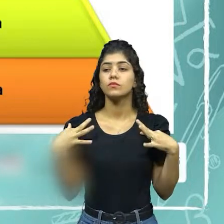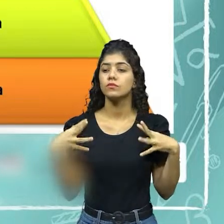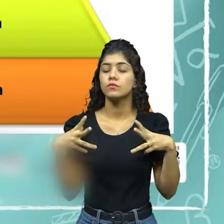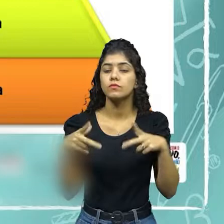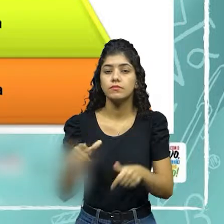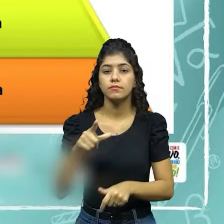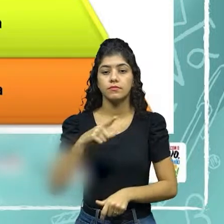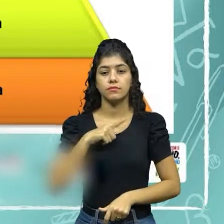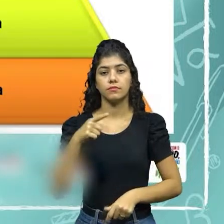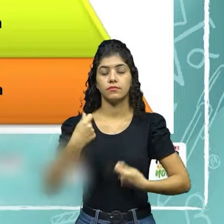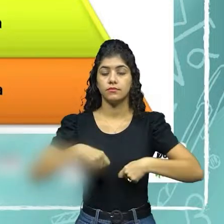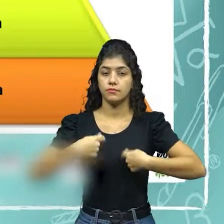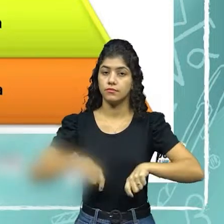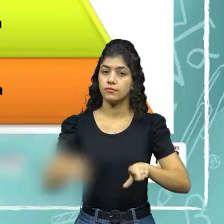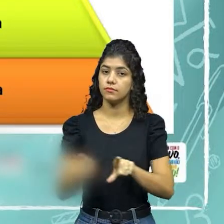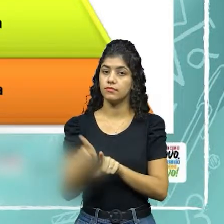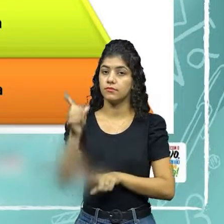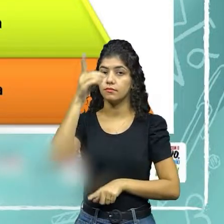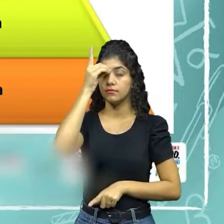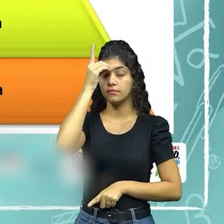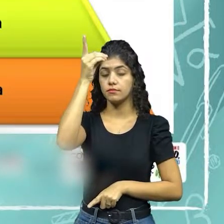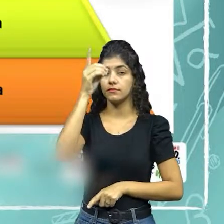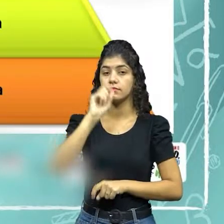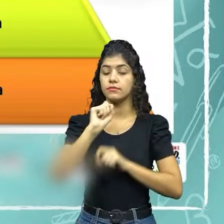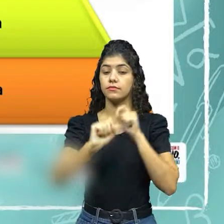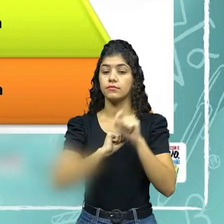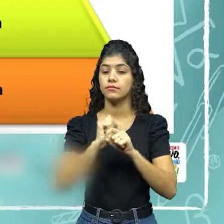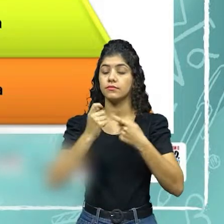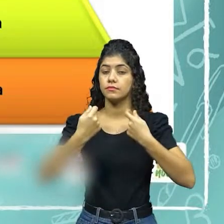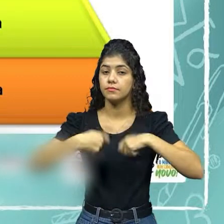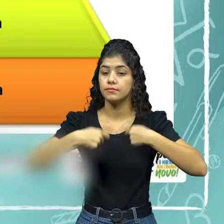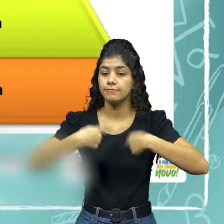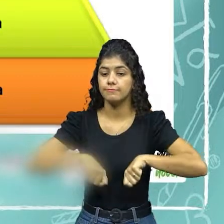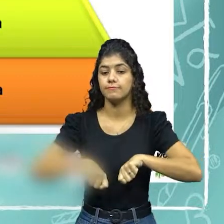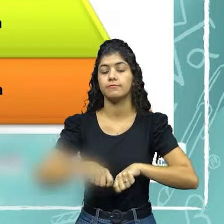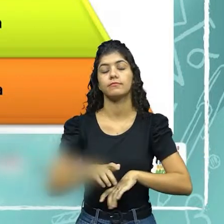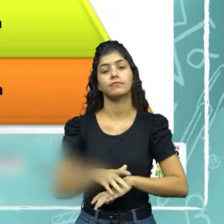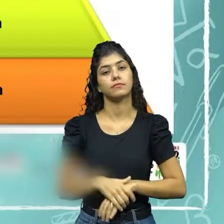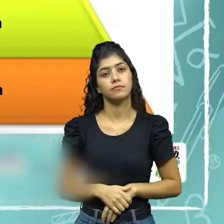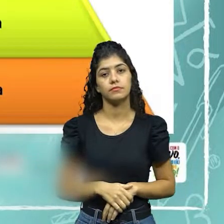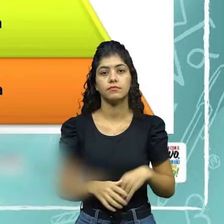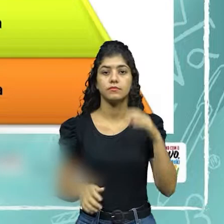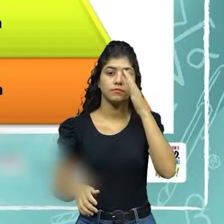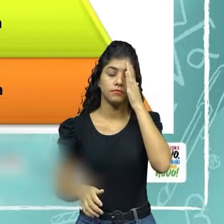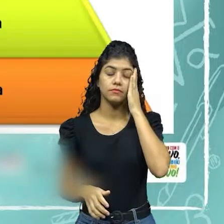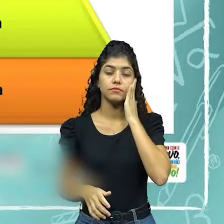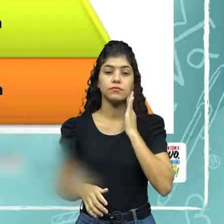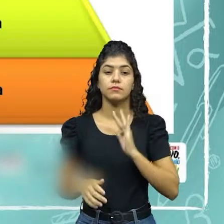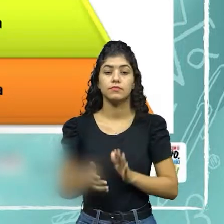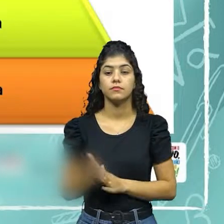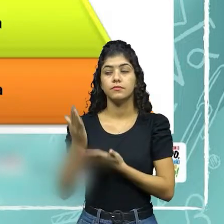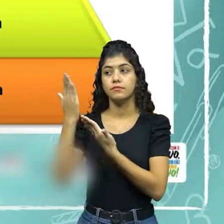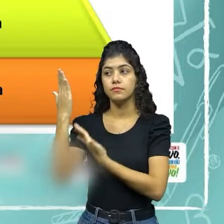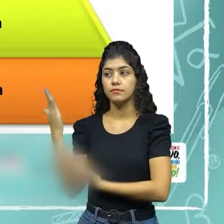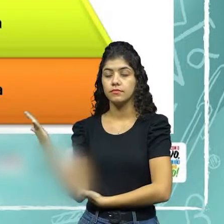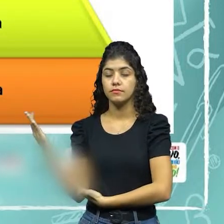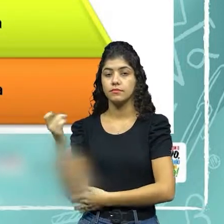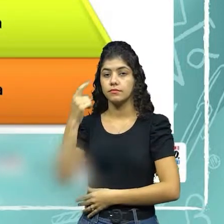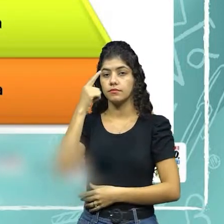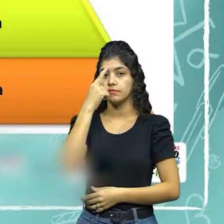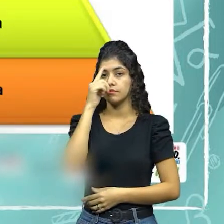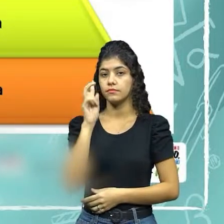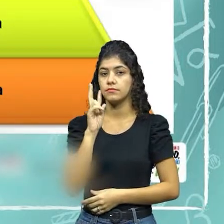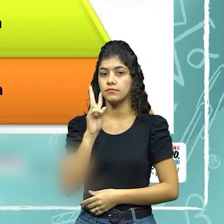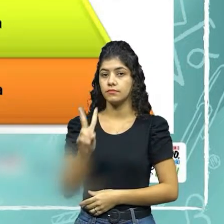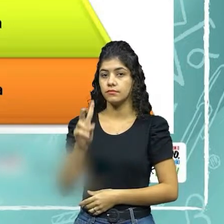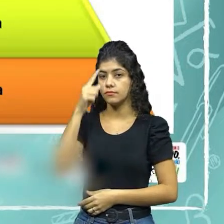necessidade. A ideia da necessidade é algo que eu preciso. Eu coloquei aqui na tela, aqui, você deve estar olhando,